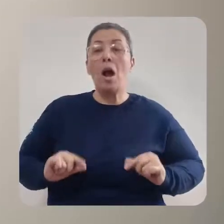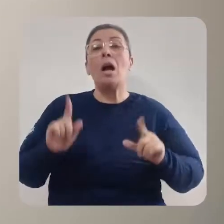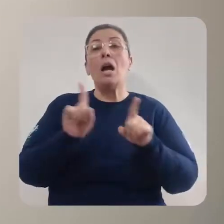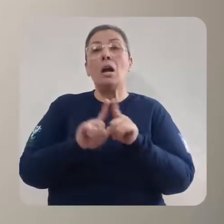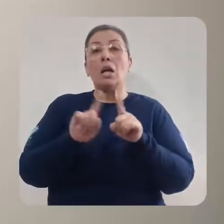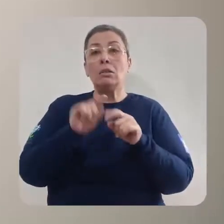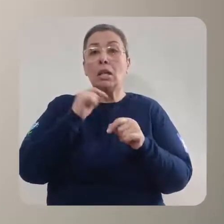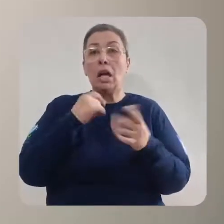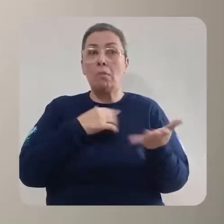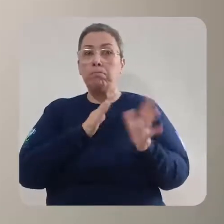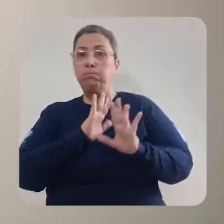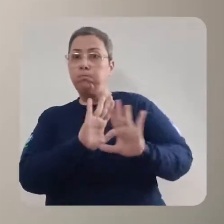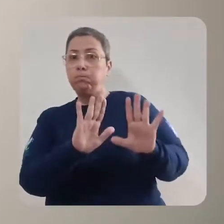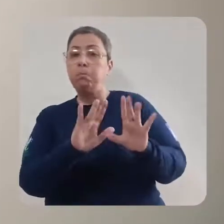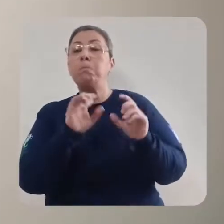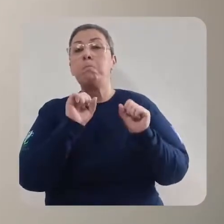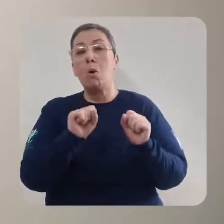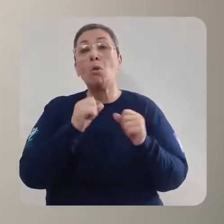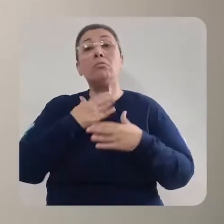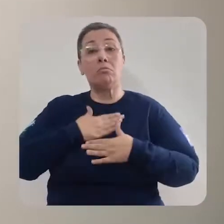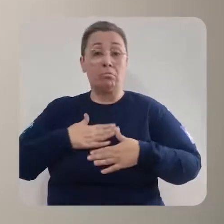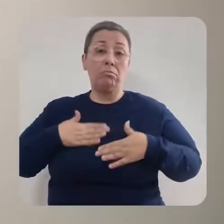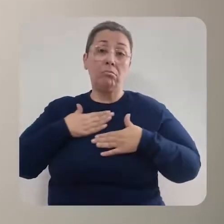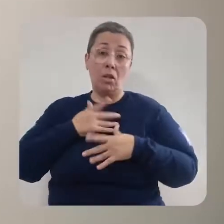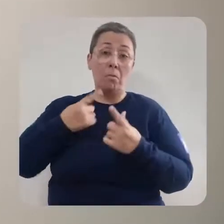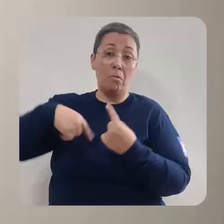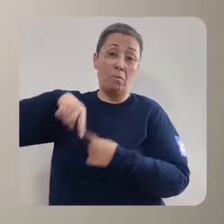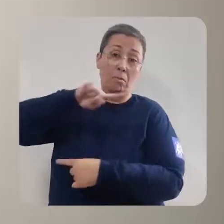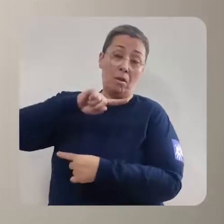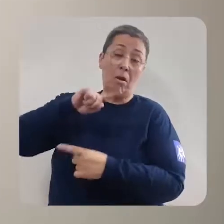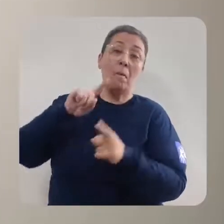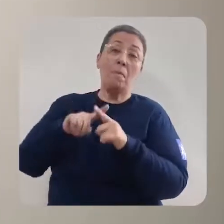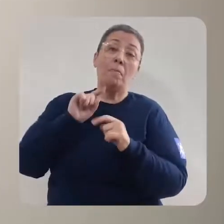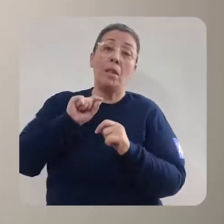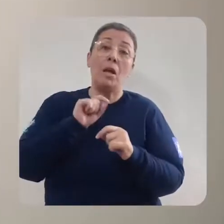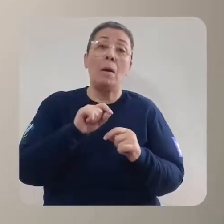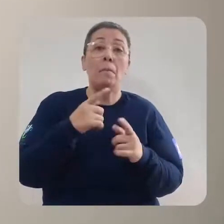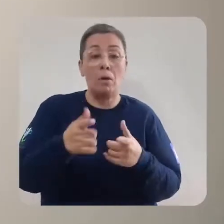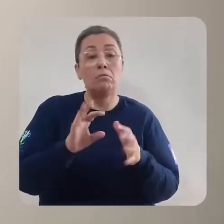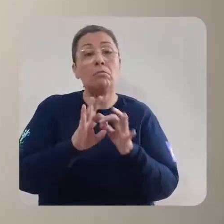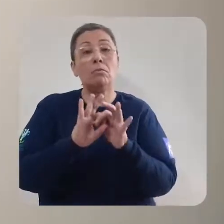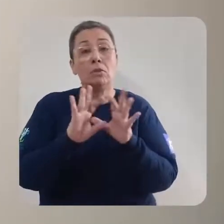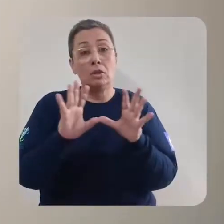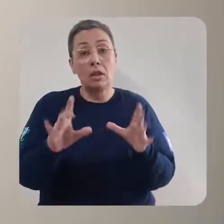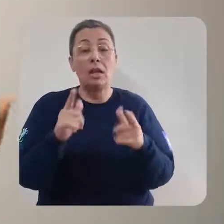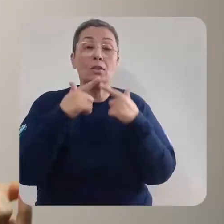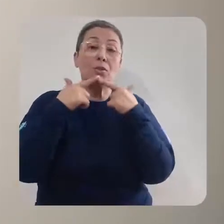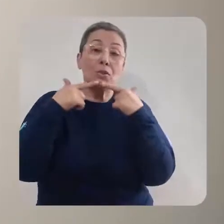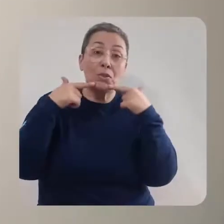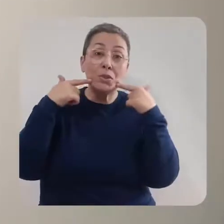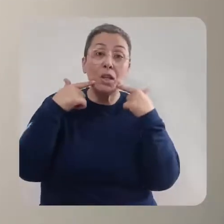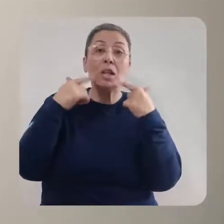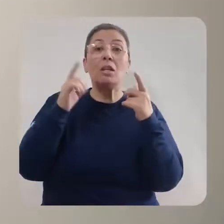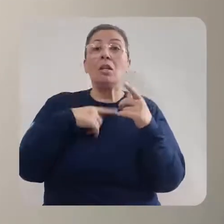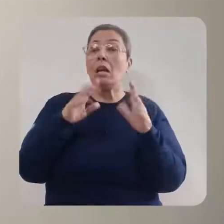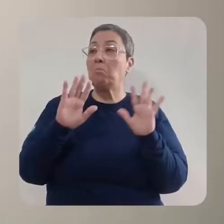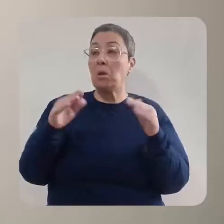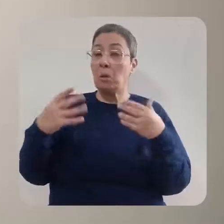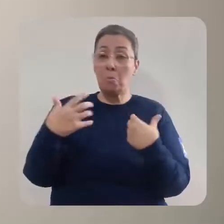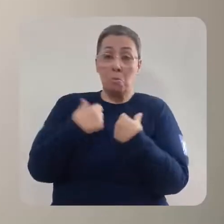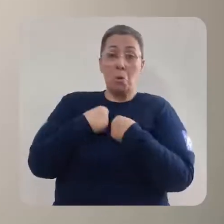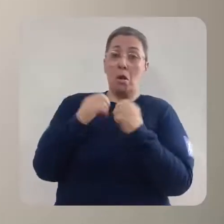e aquilo que era aversivo pode se tornar prazeroso. Então aí ele passa a deixar, sorrindo, ninguém